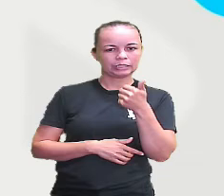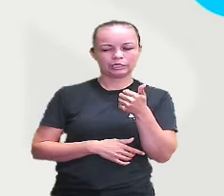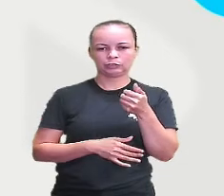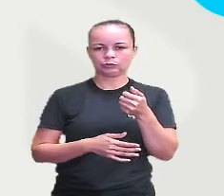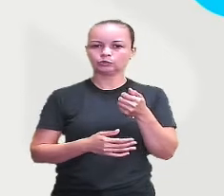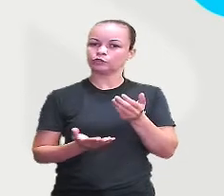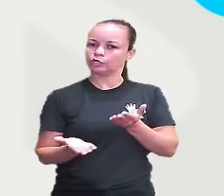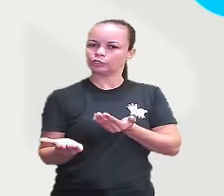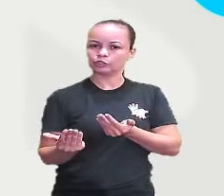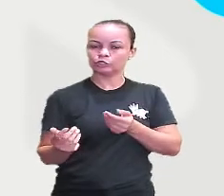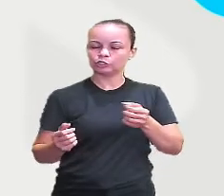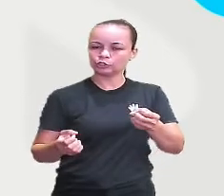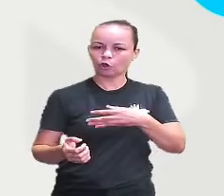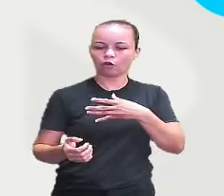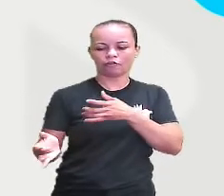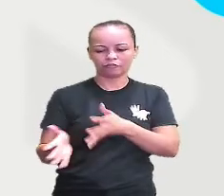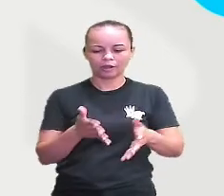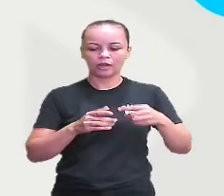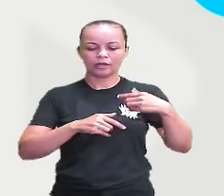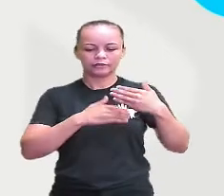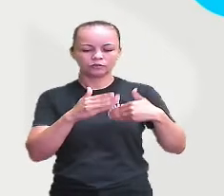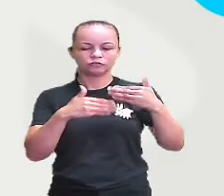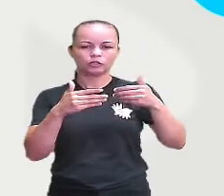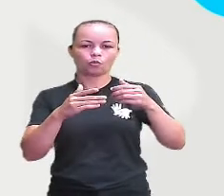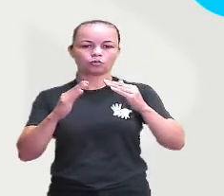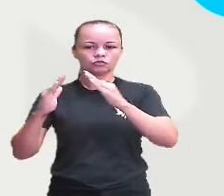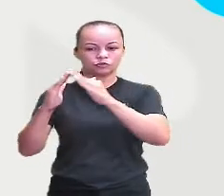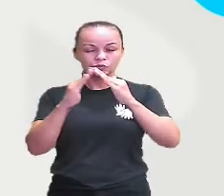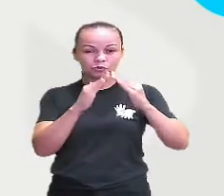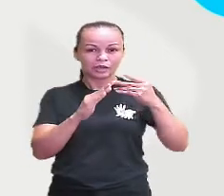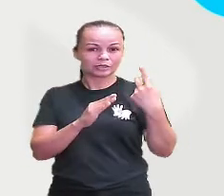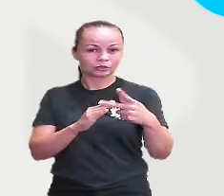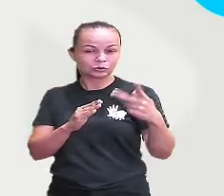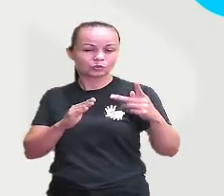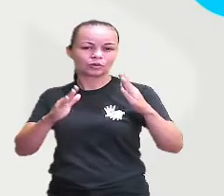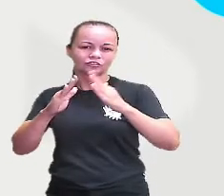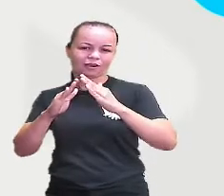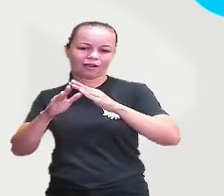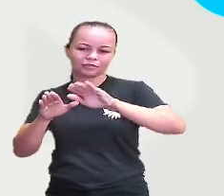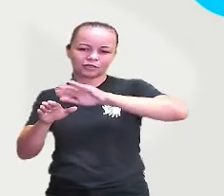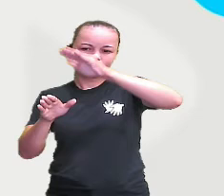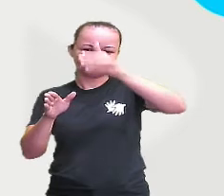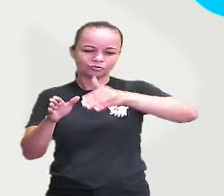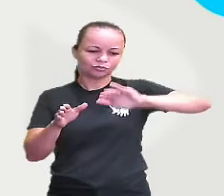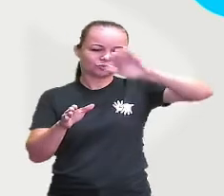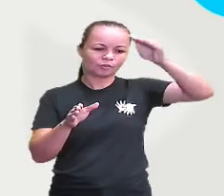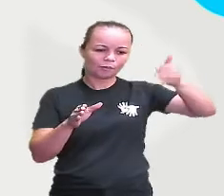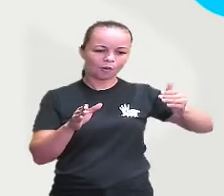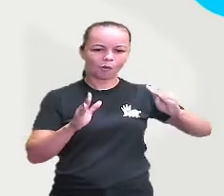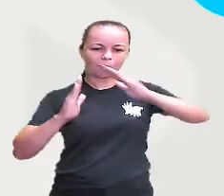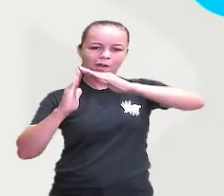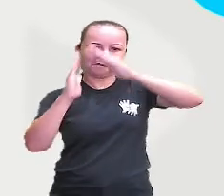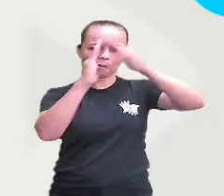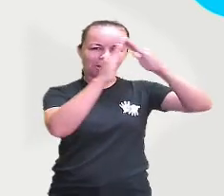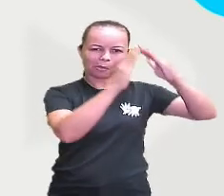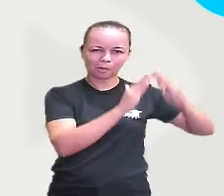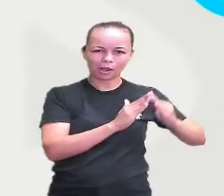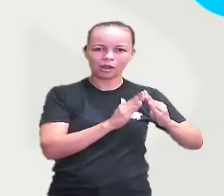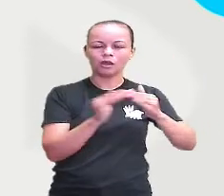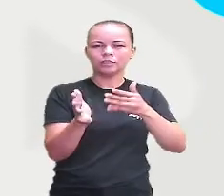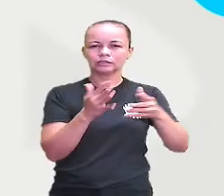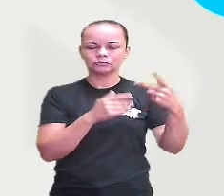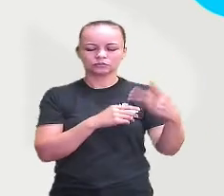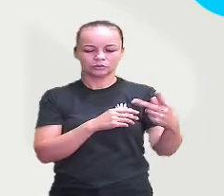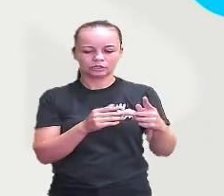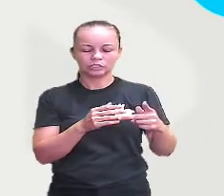pelos expulsos foi reconstruir suas casas nos morros, em torno da região central, dando origem ao